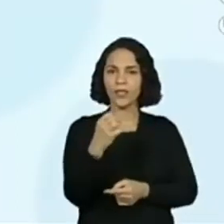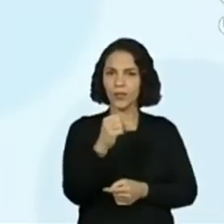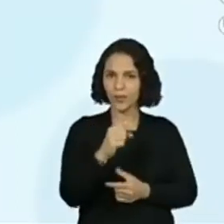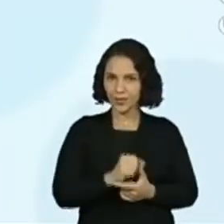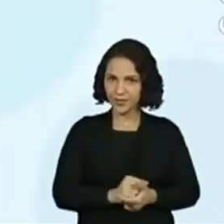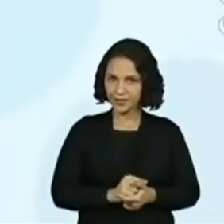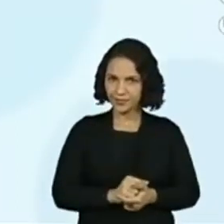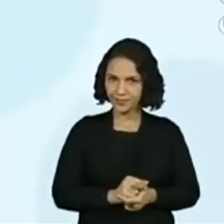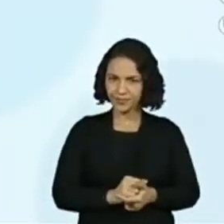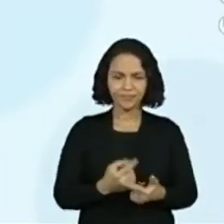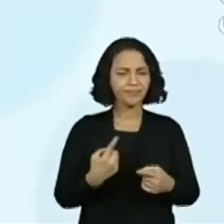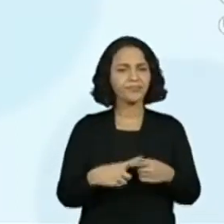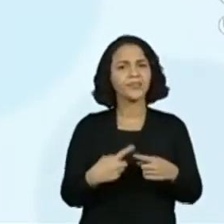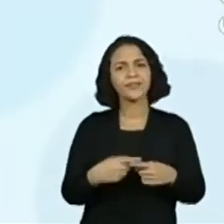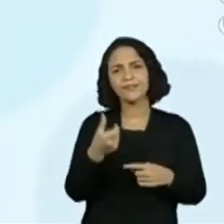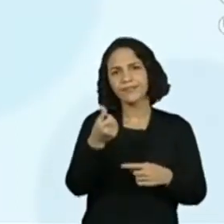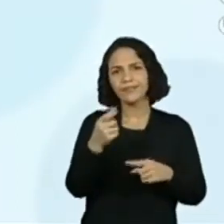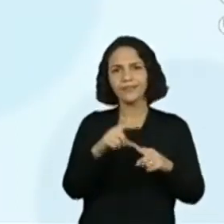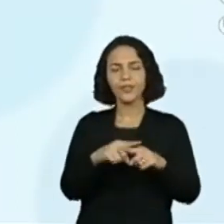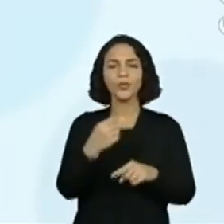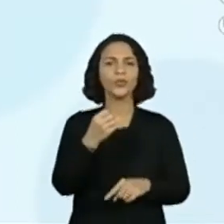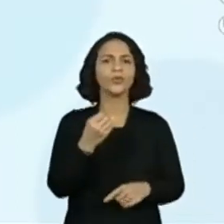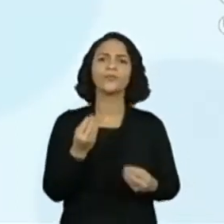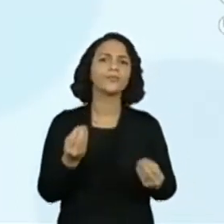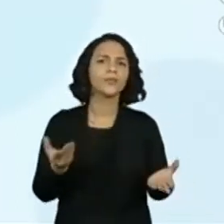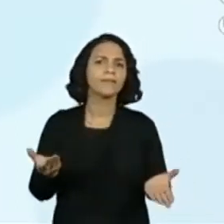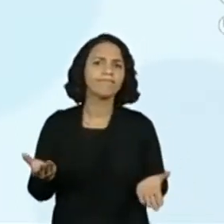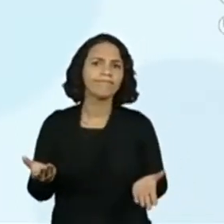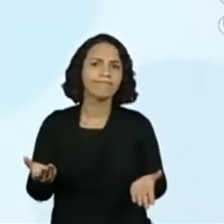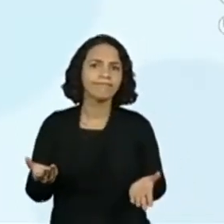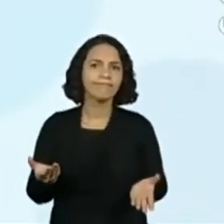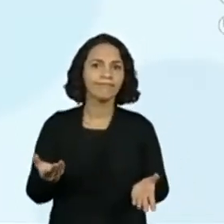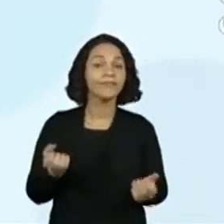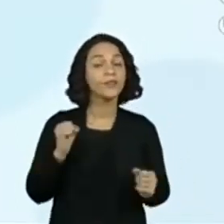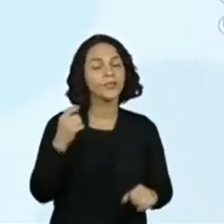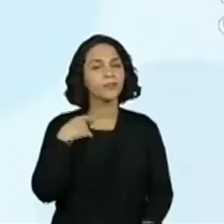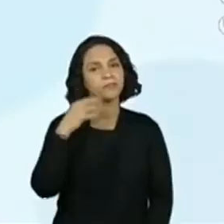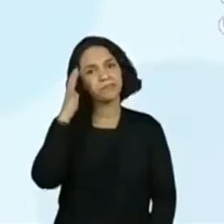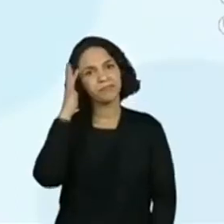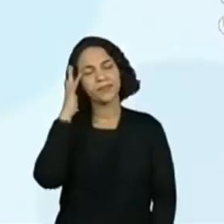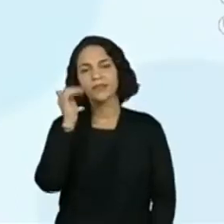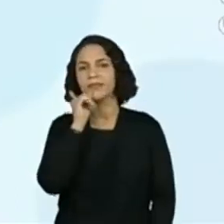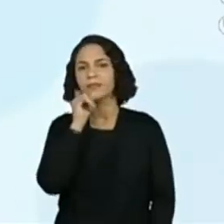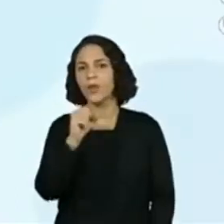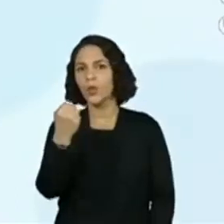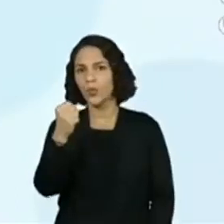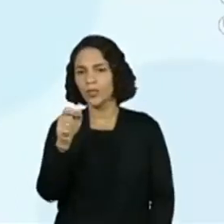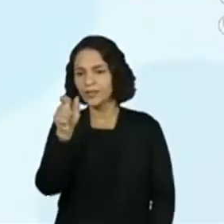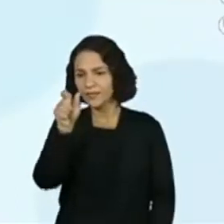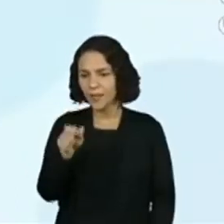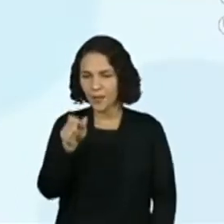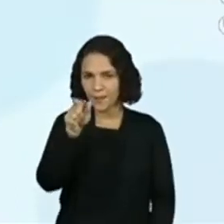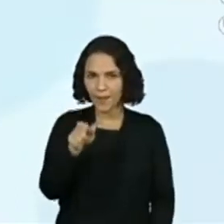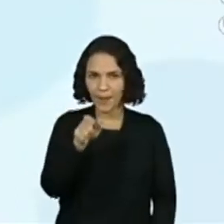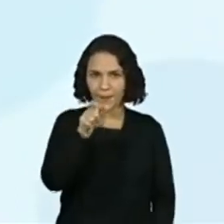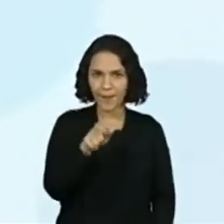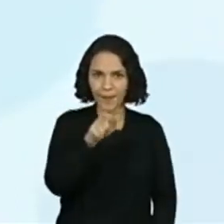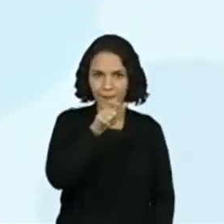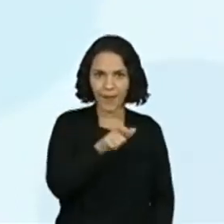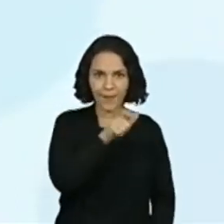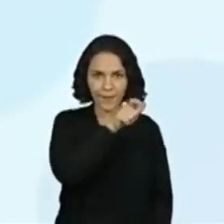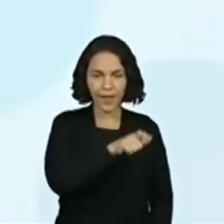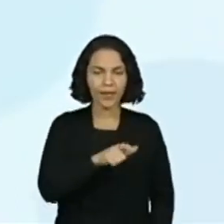por que 6 vezes o 8? A gente pode pensar que a gente tem as 8 fileiras. Deixa eu pegar a